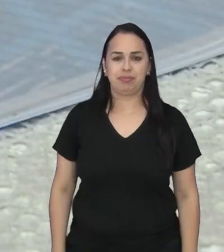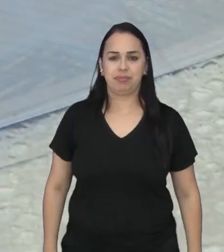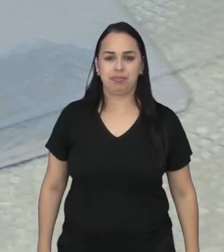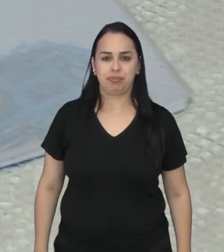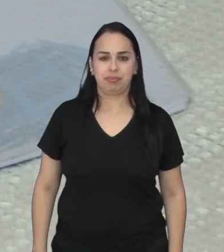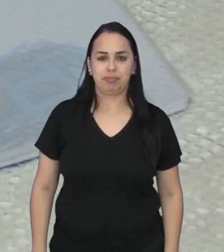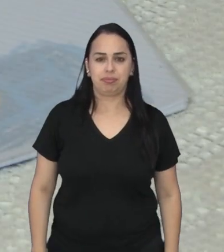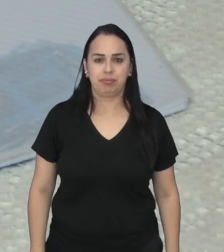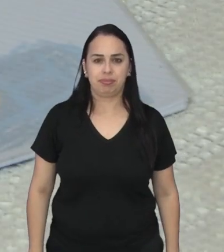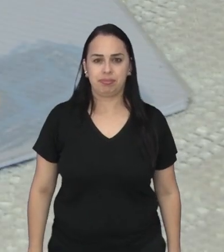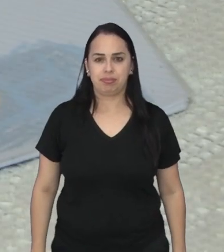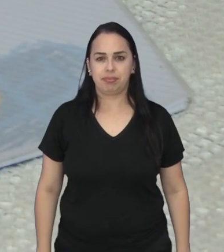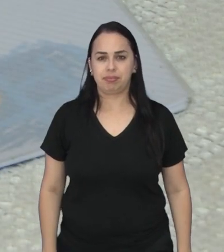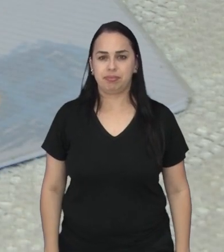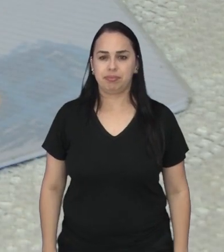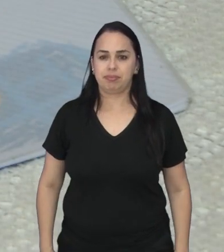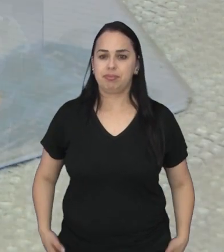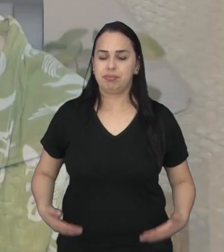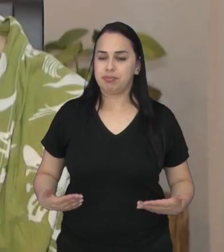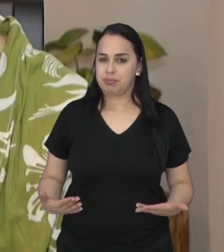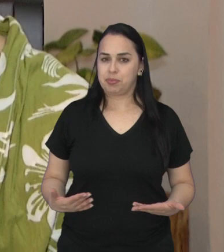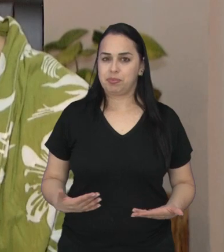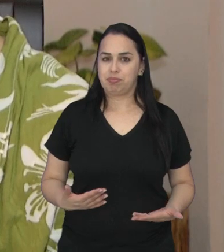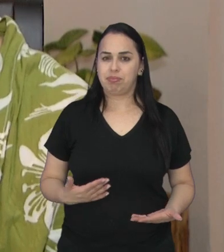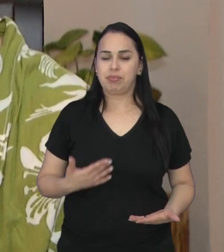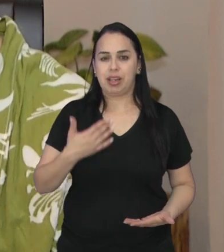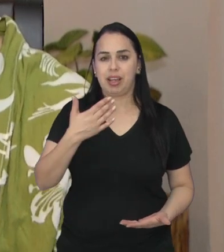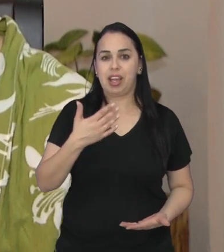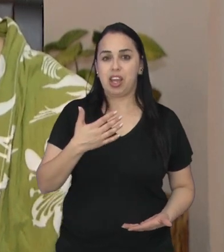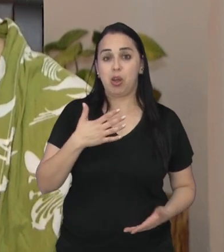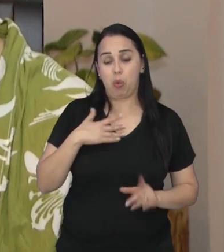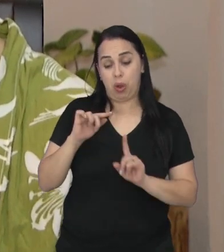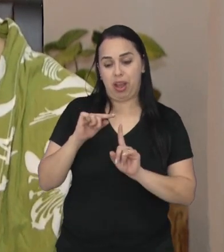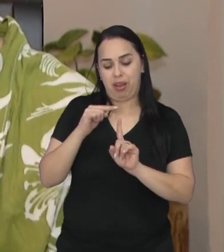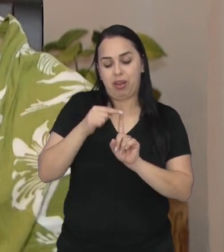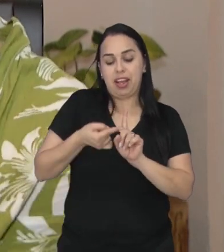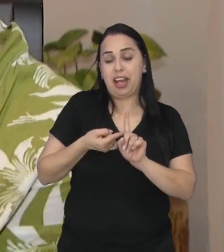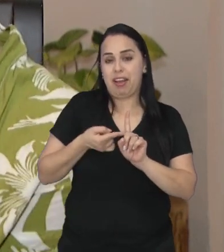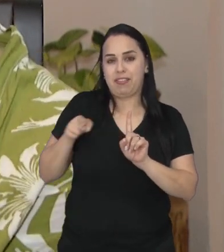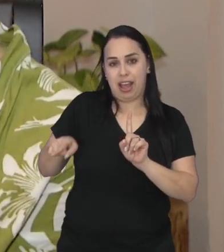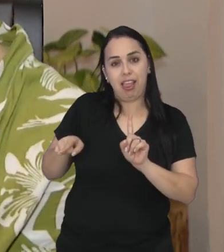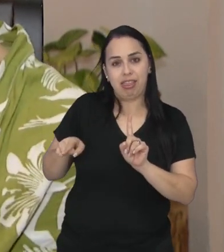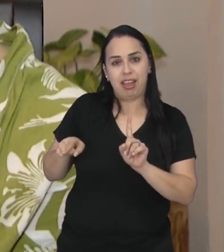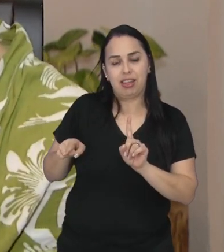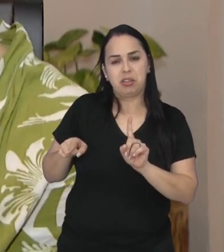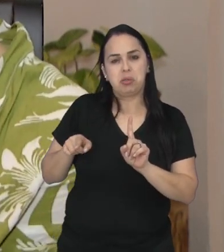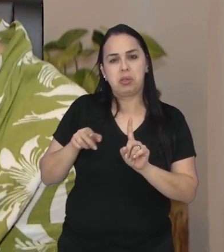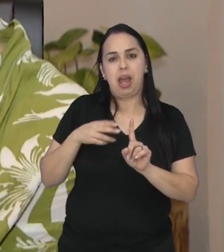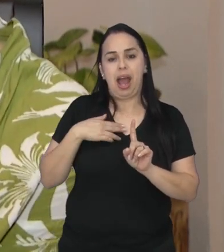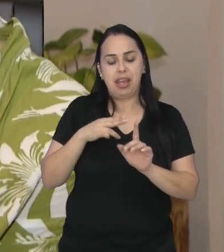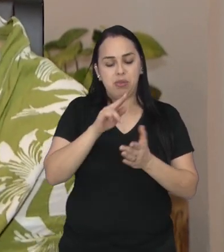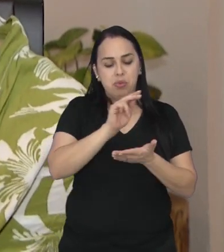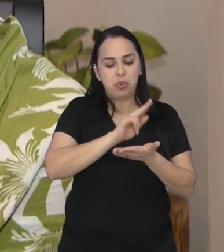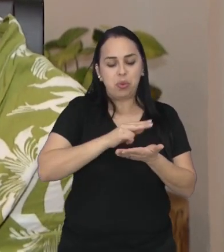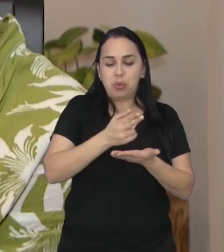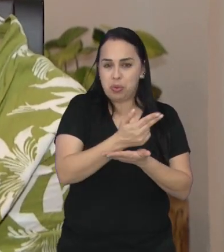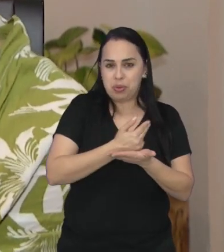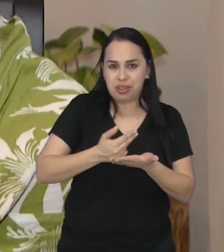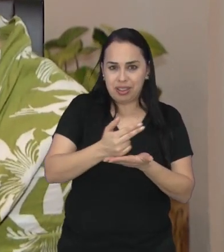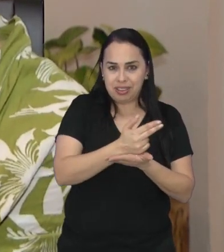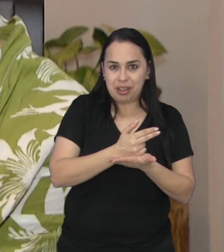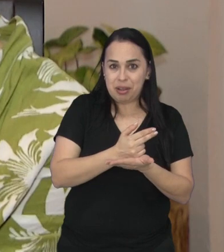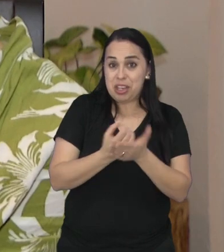ano. Desde que eu tive a Clarice, eu usei os meus desenhos para